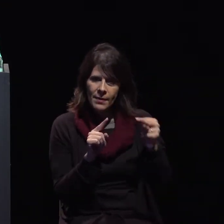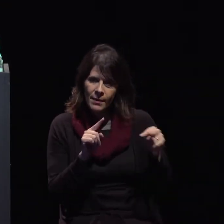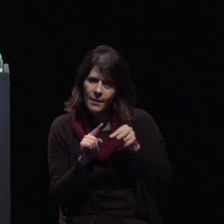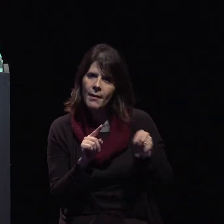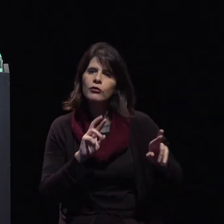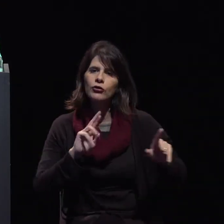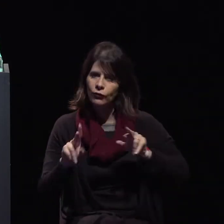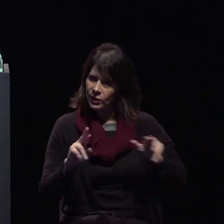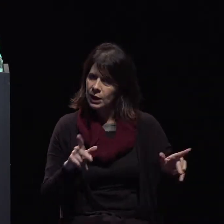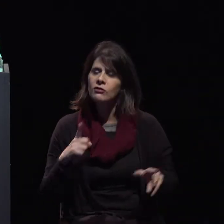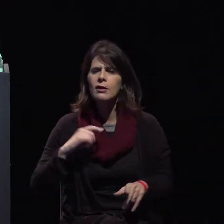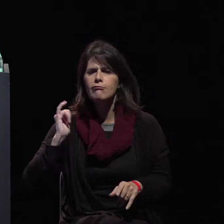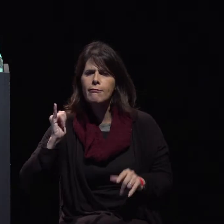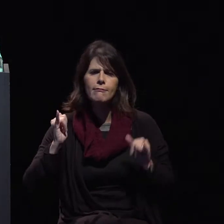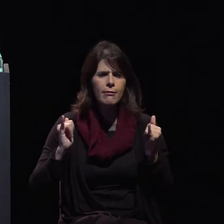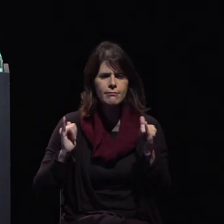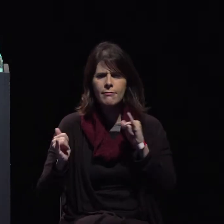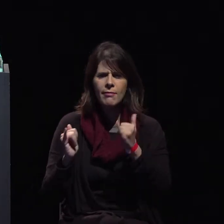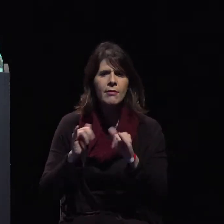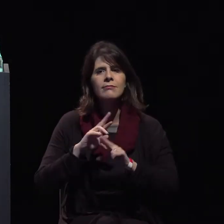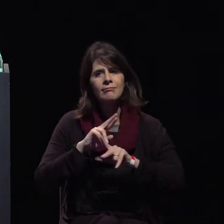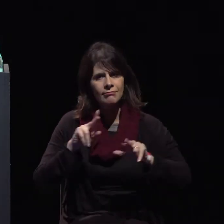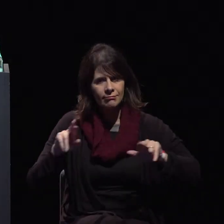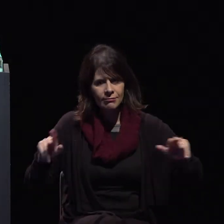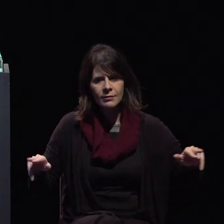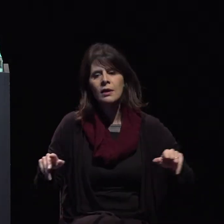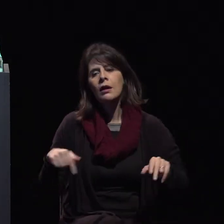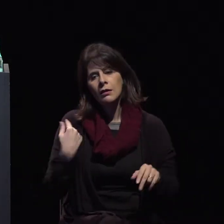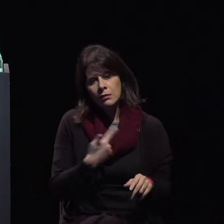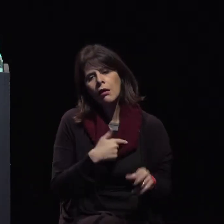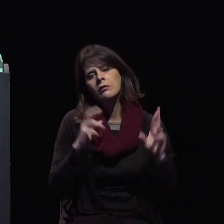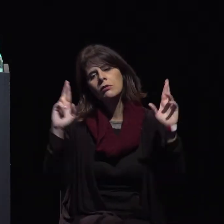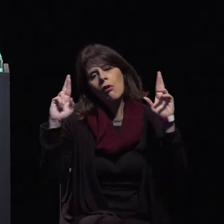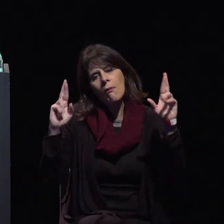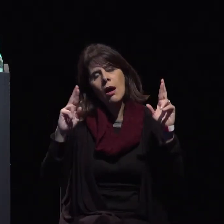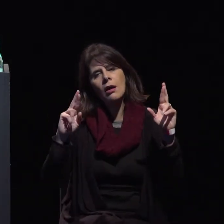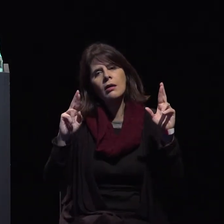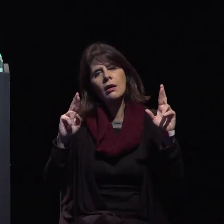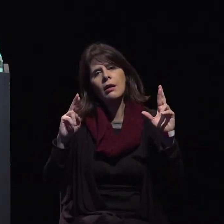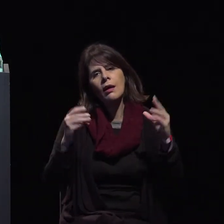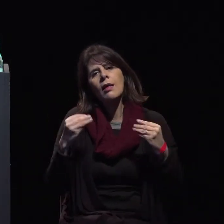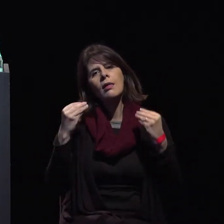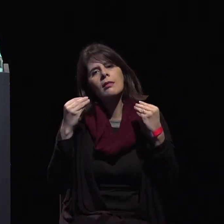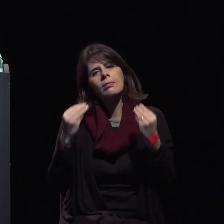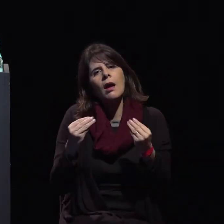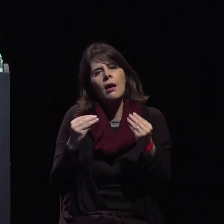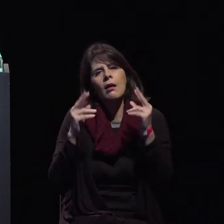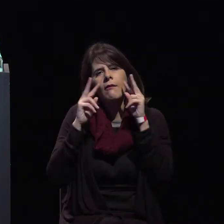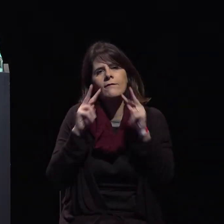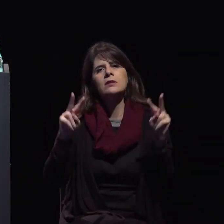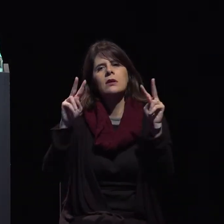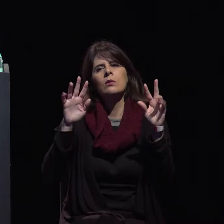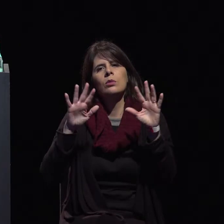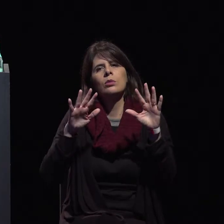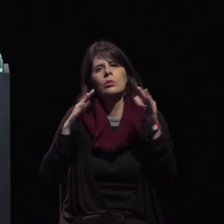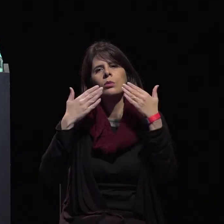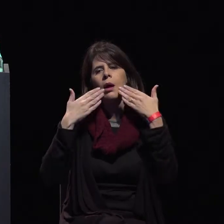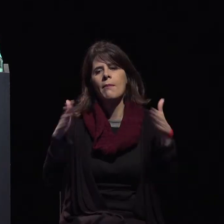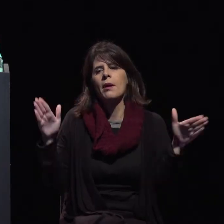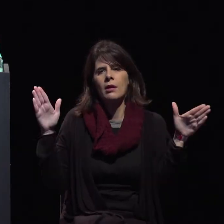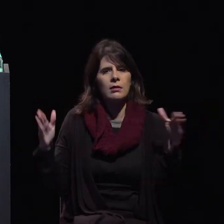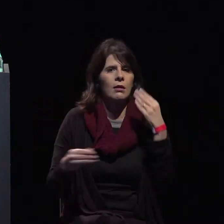áudios, e a gente espera que isso ofereça para vocês uma visão mais ampla do que é o